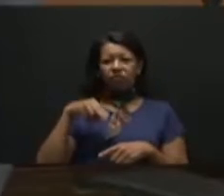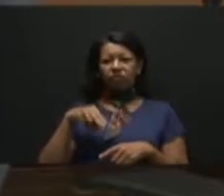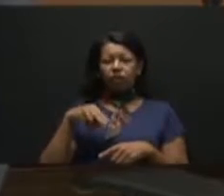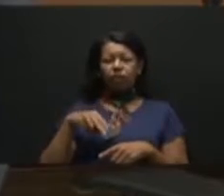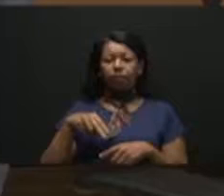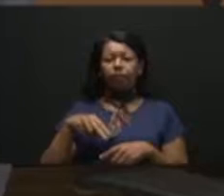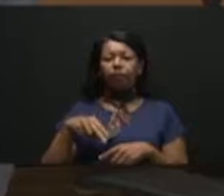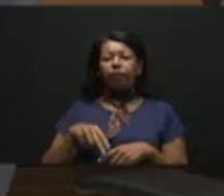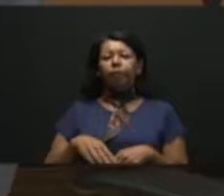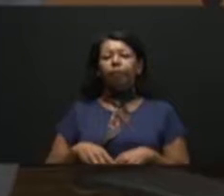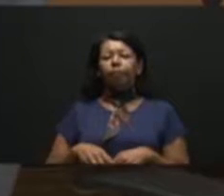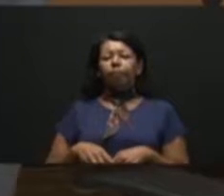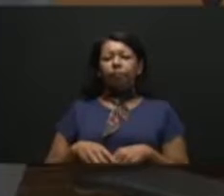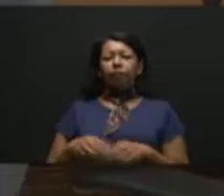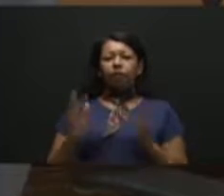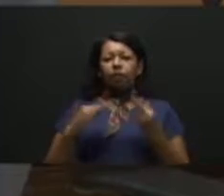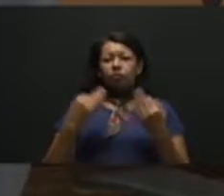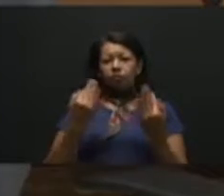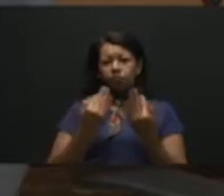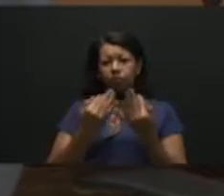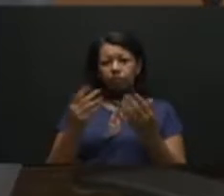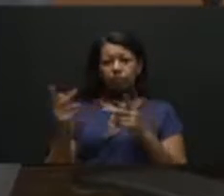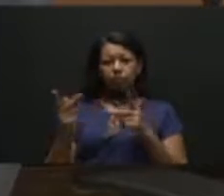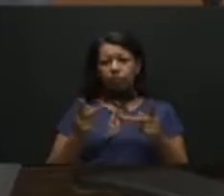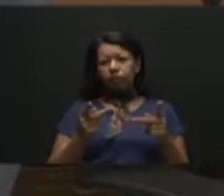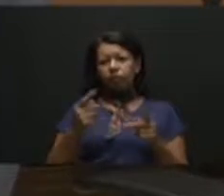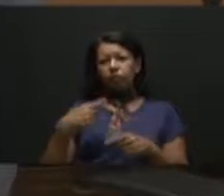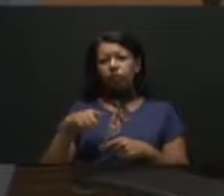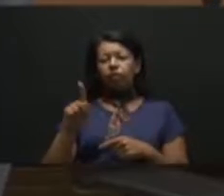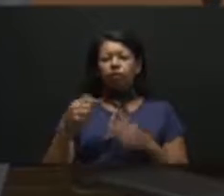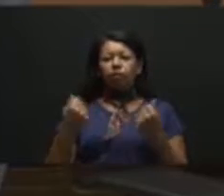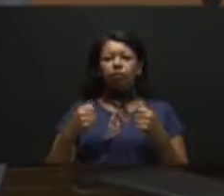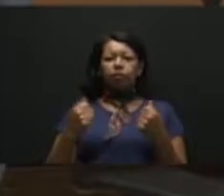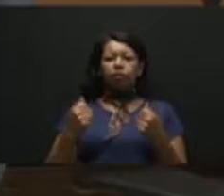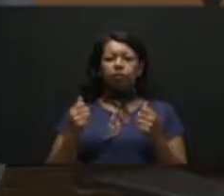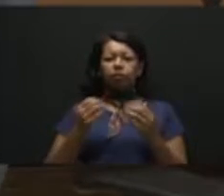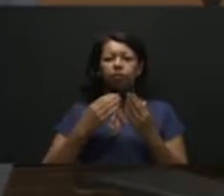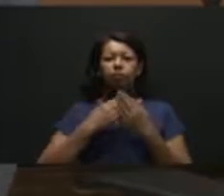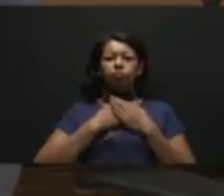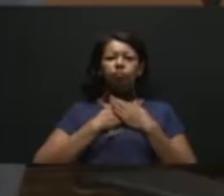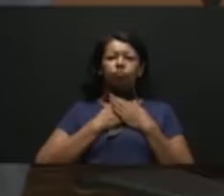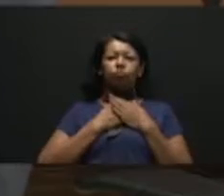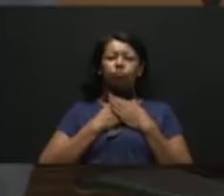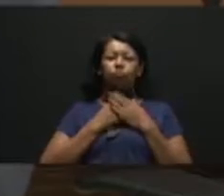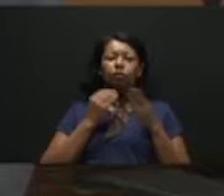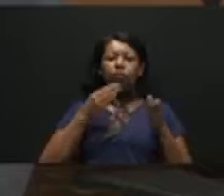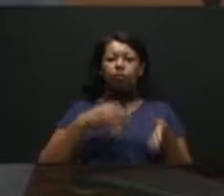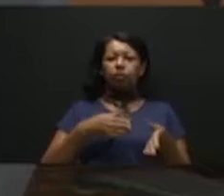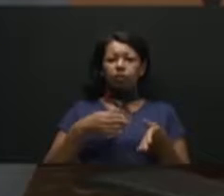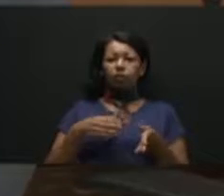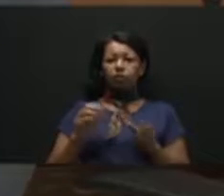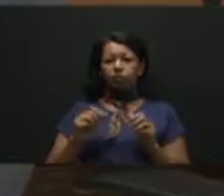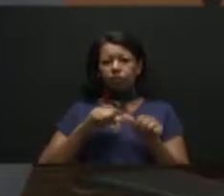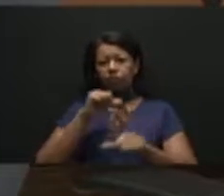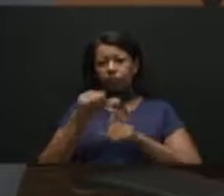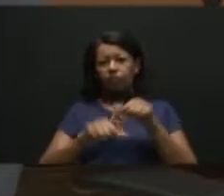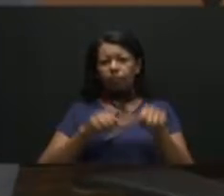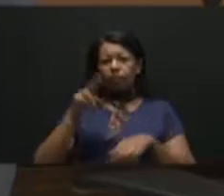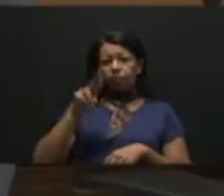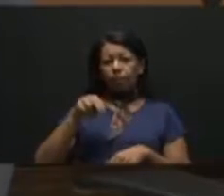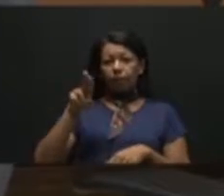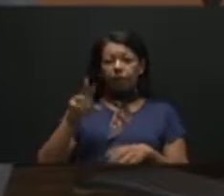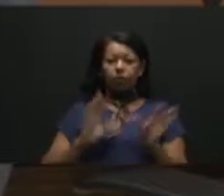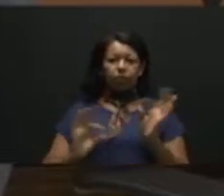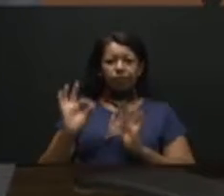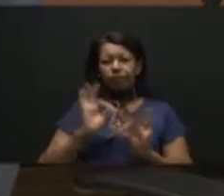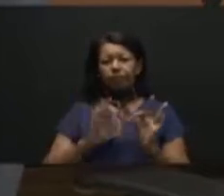famílias vão estar presentes lá, né? E precisa que o cemitério esteja bem reformado, bem pintado, bem